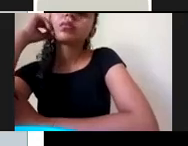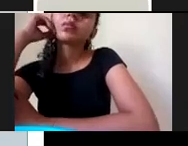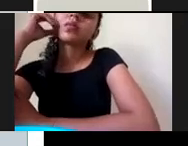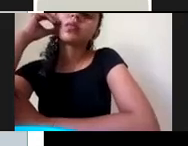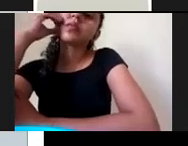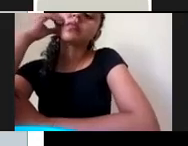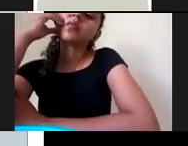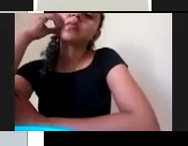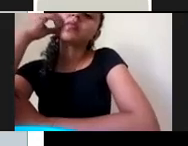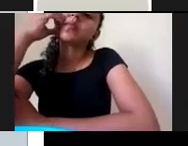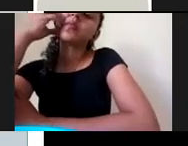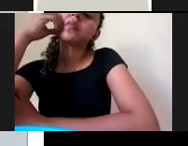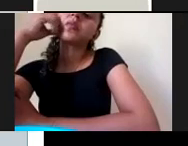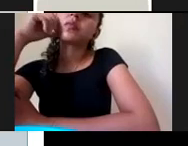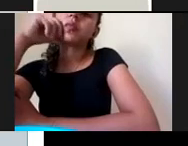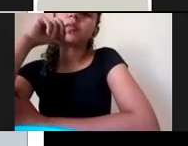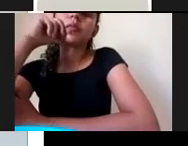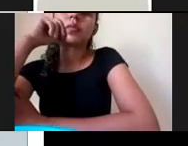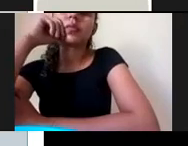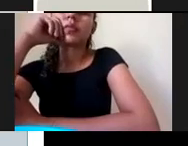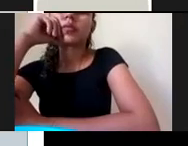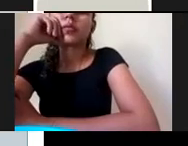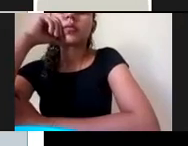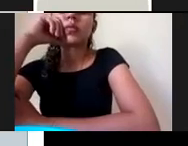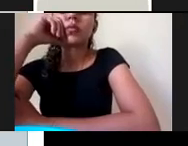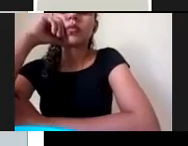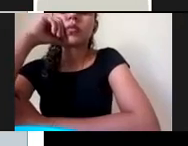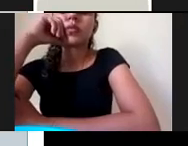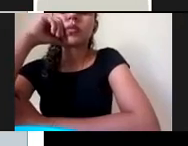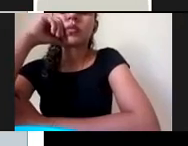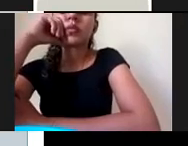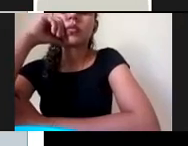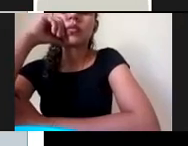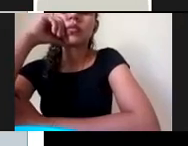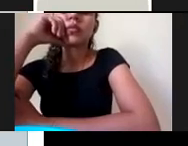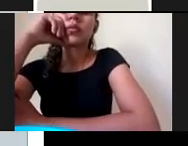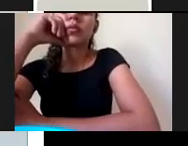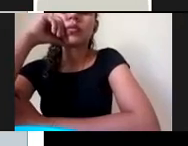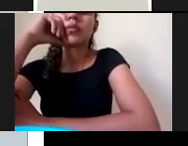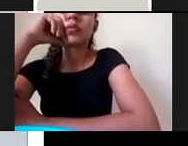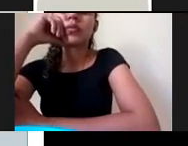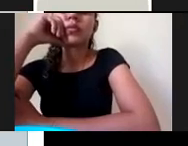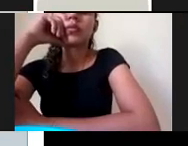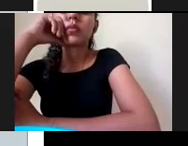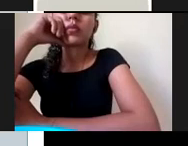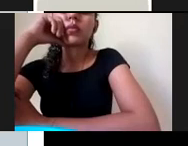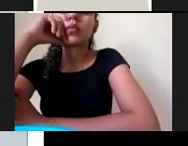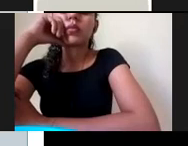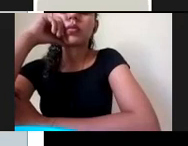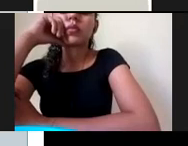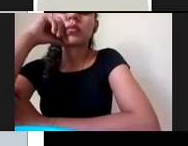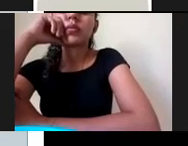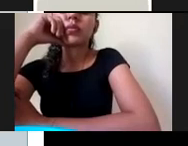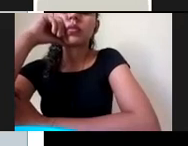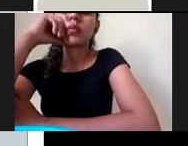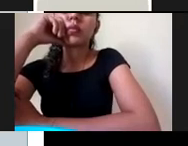palpação, percussão e ausculto. Só que existem alguns sistemas que não dá para fazer alguns deles, né? Então,